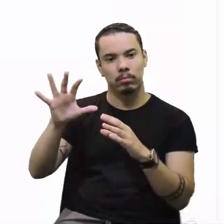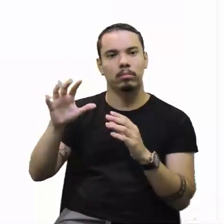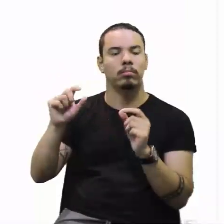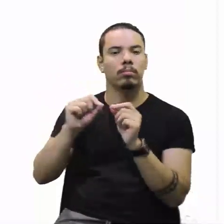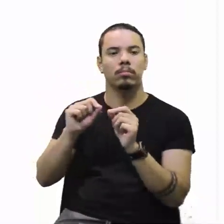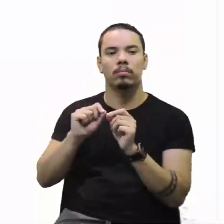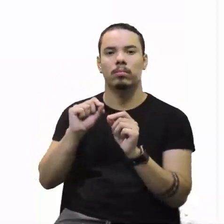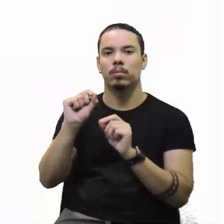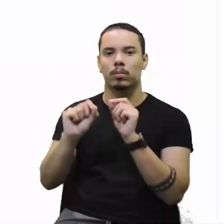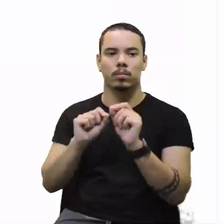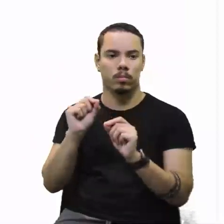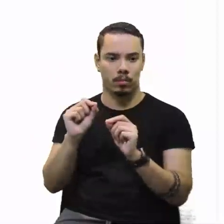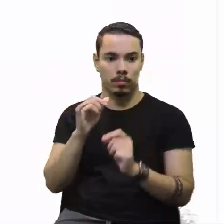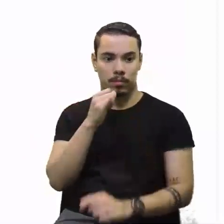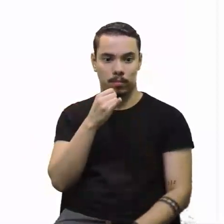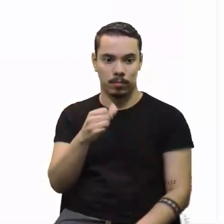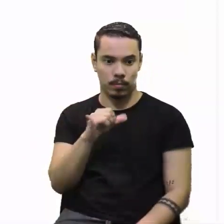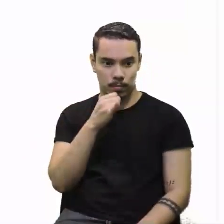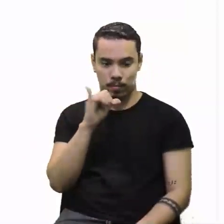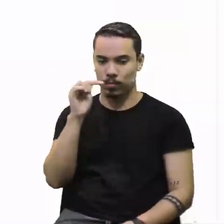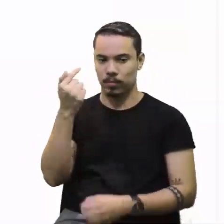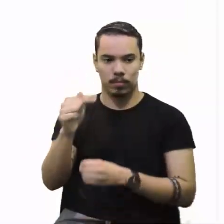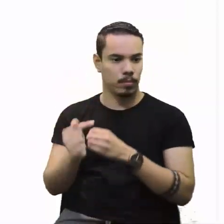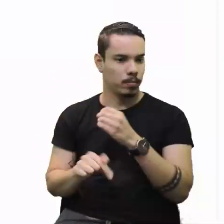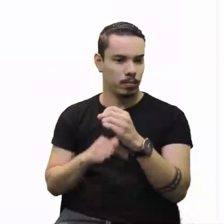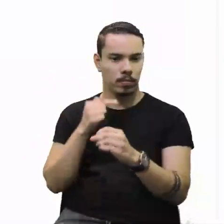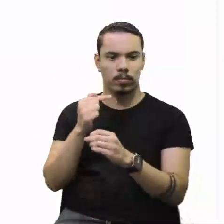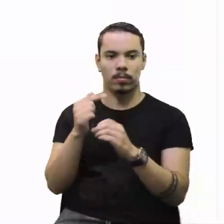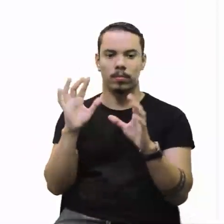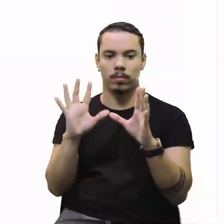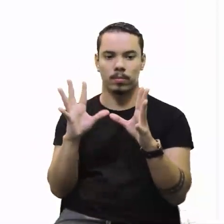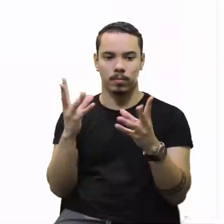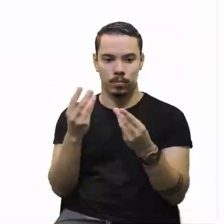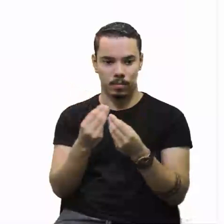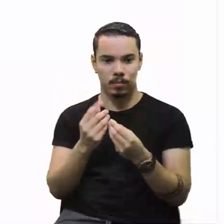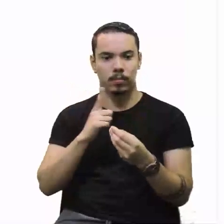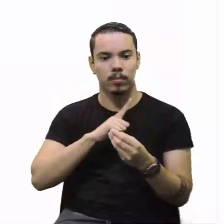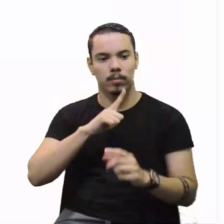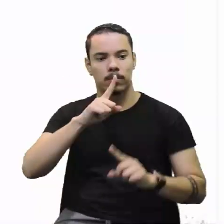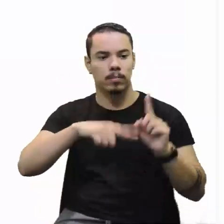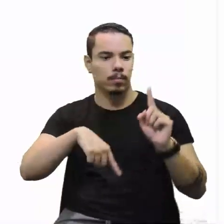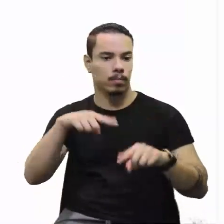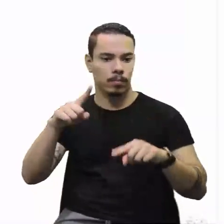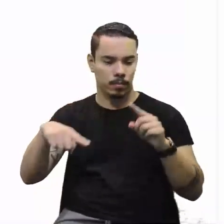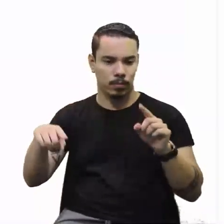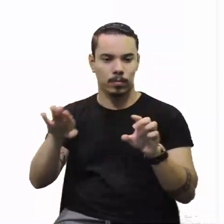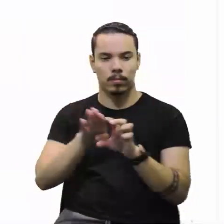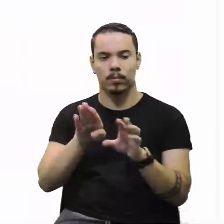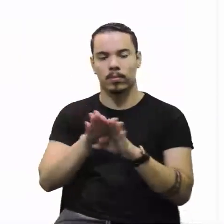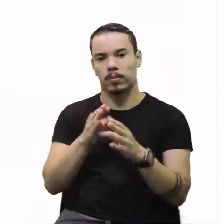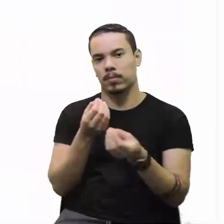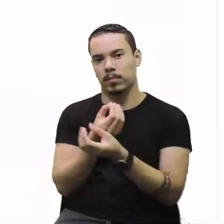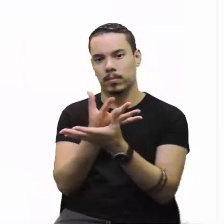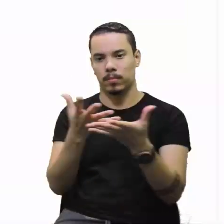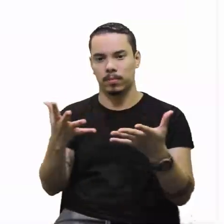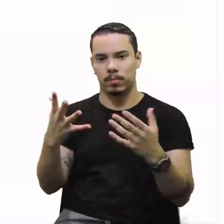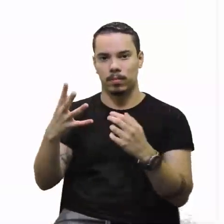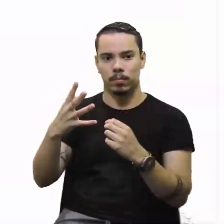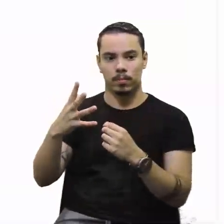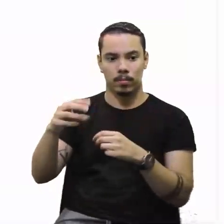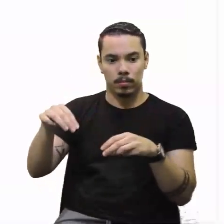agitação, as cargas elétricas dos átomos e moléculas oscilam e emitem radiação